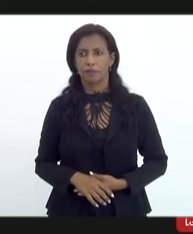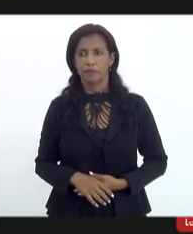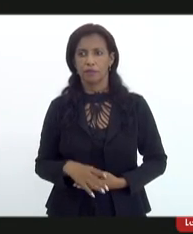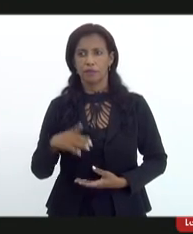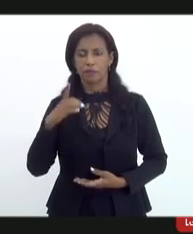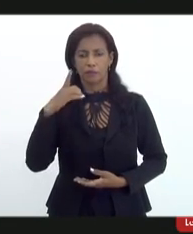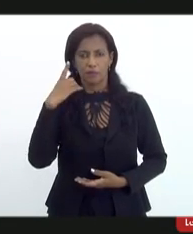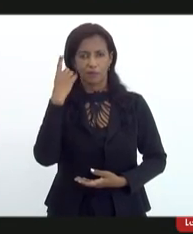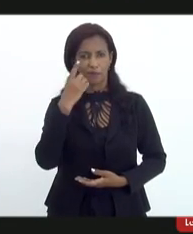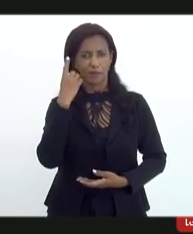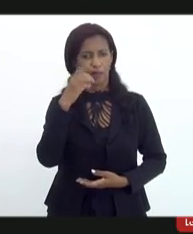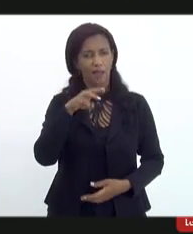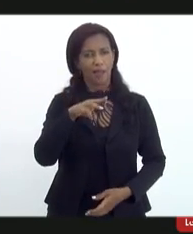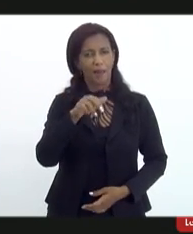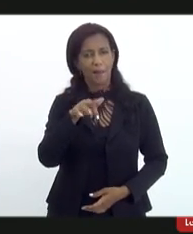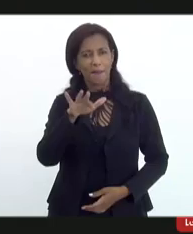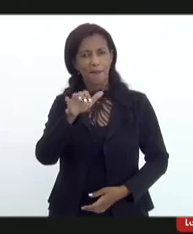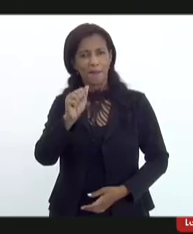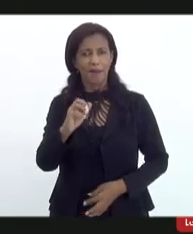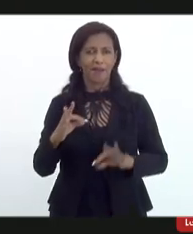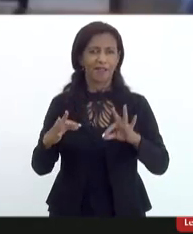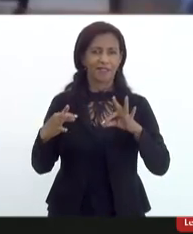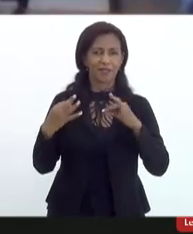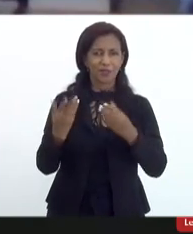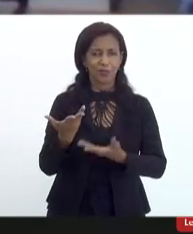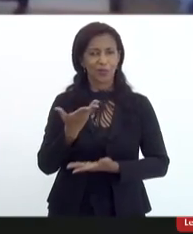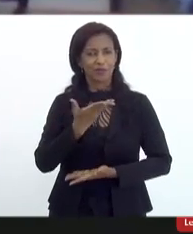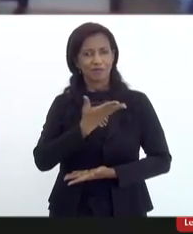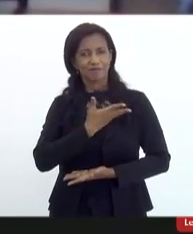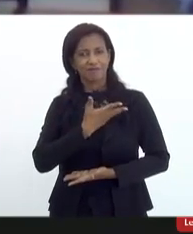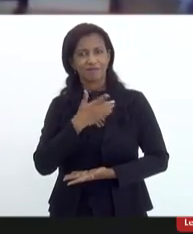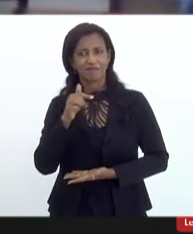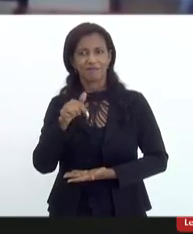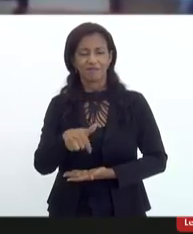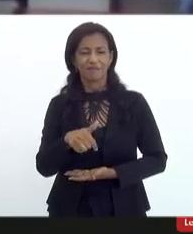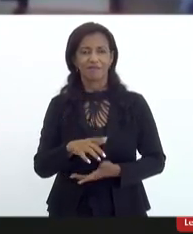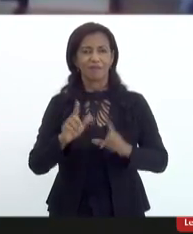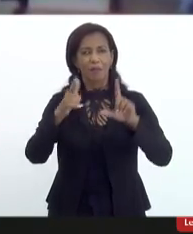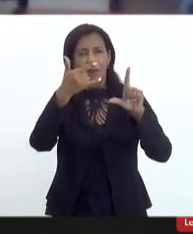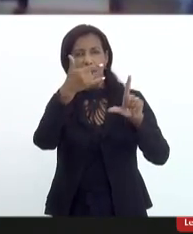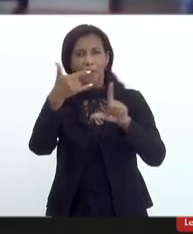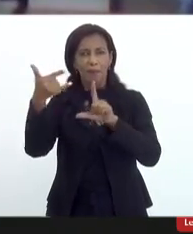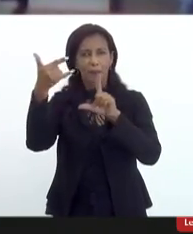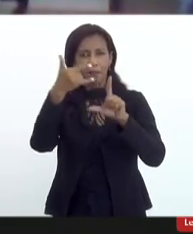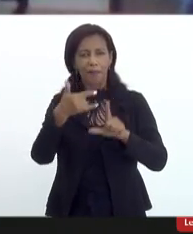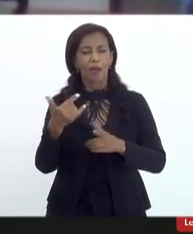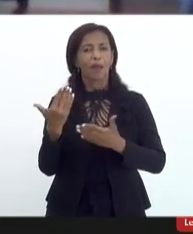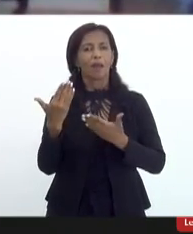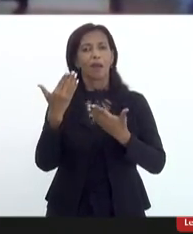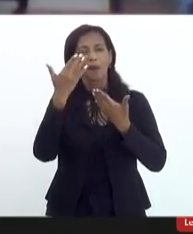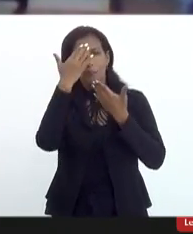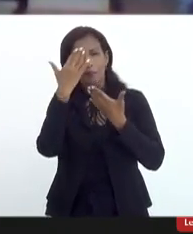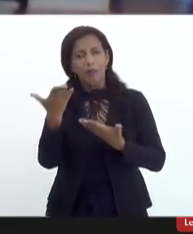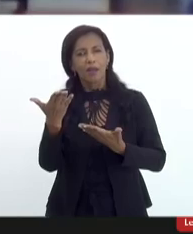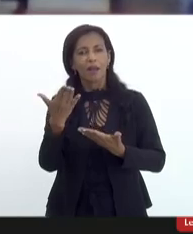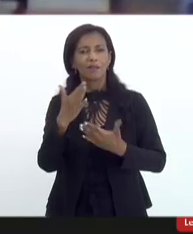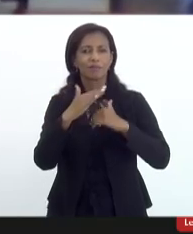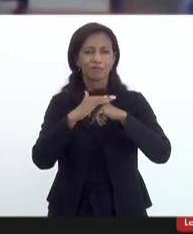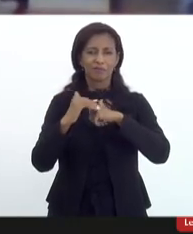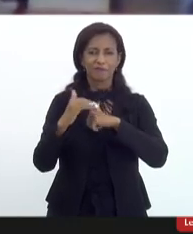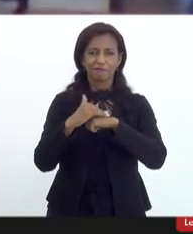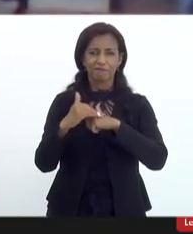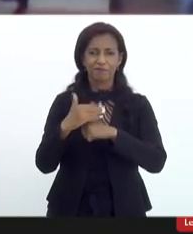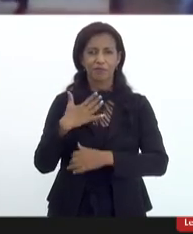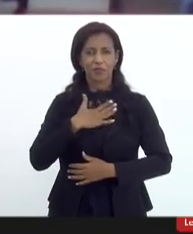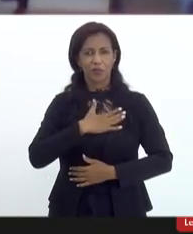Deputada Marta Rocha, todos os companheiros aqui desse painel, muito obrigada pelo carinho da acolhida. Foi